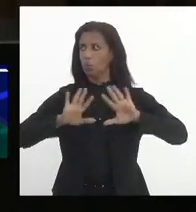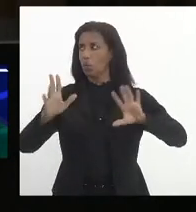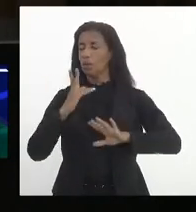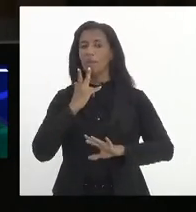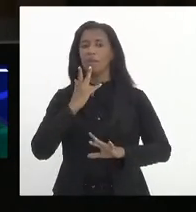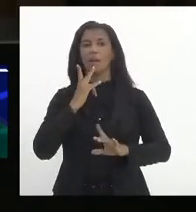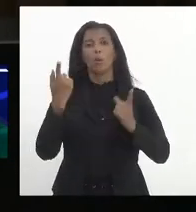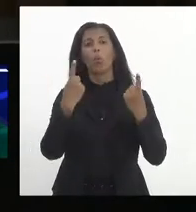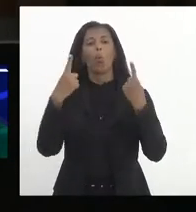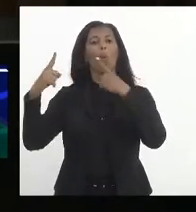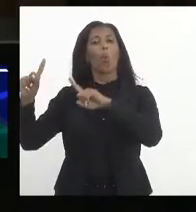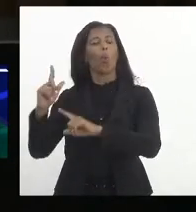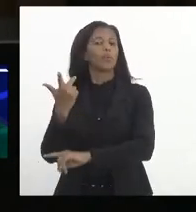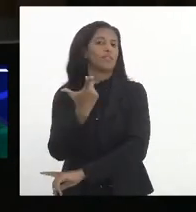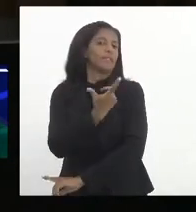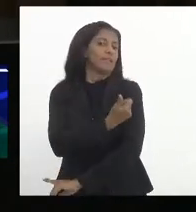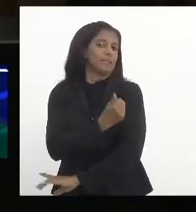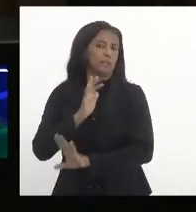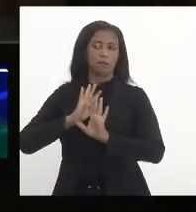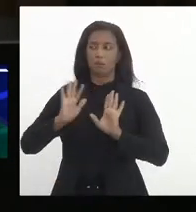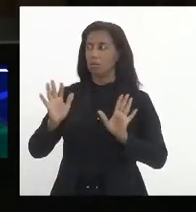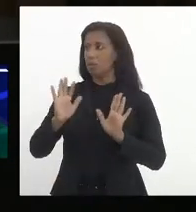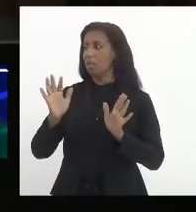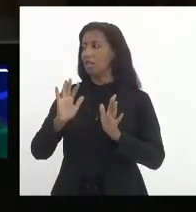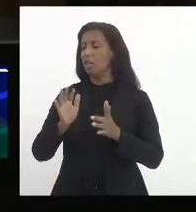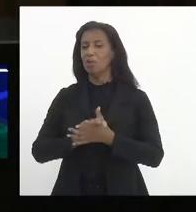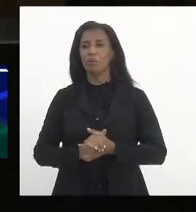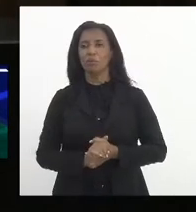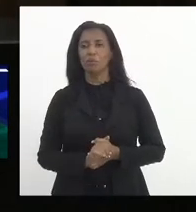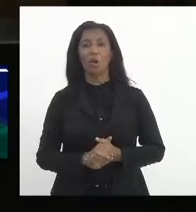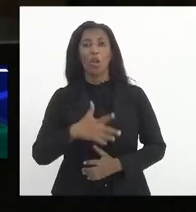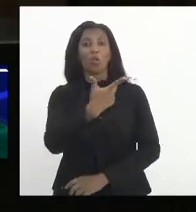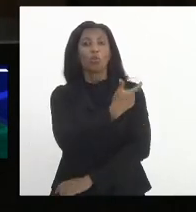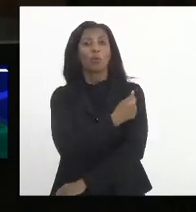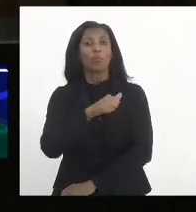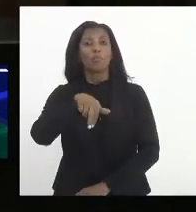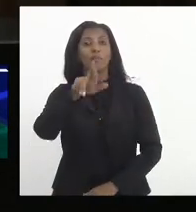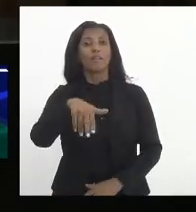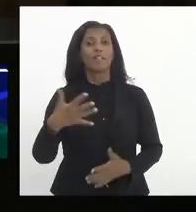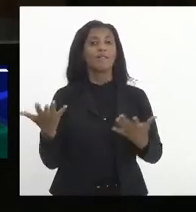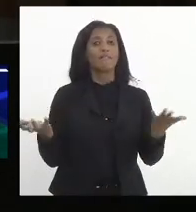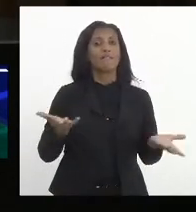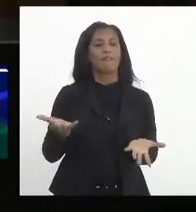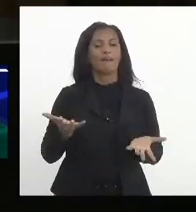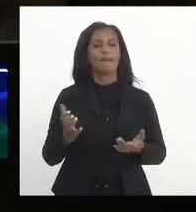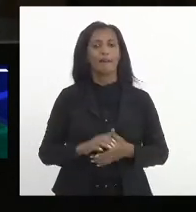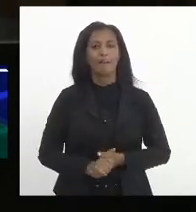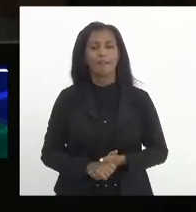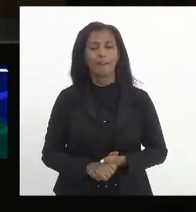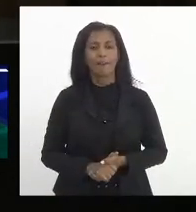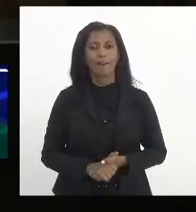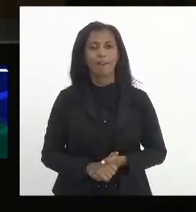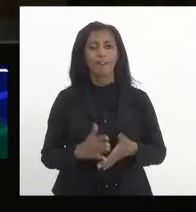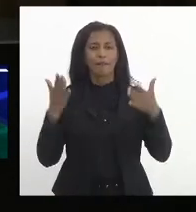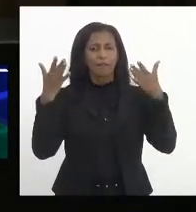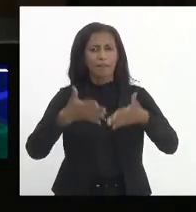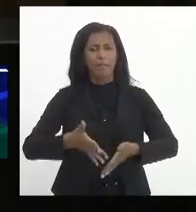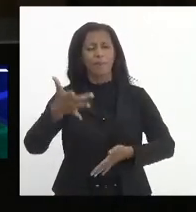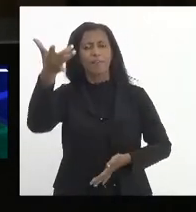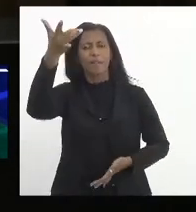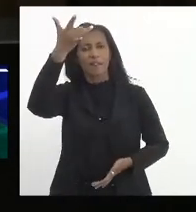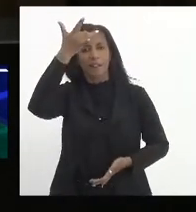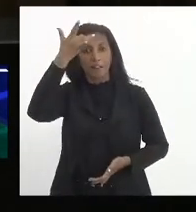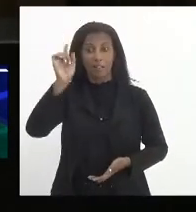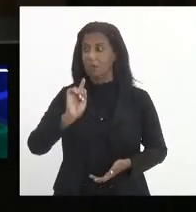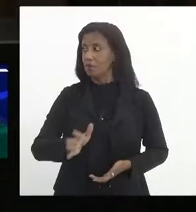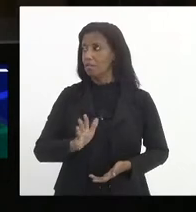contra a vacina toma e quem quer o nome quem quer que fique enfatizado e gravado Eu